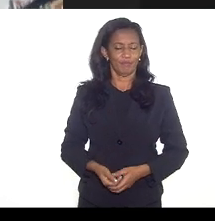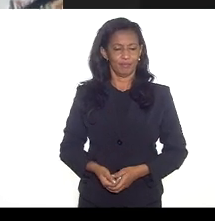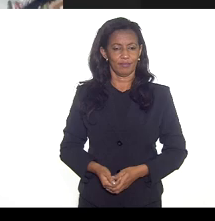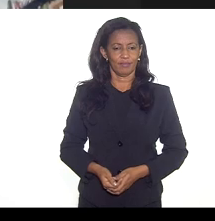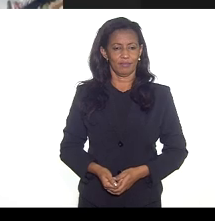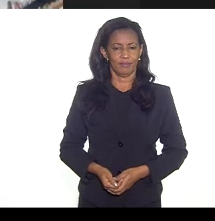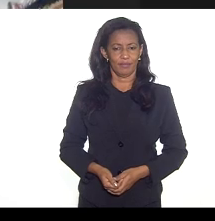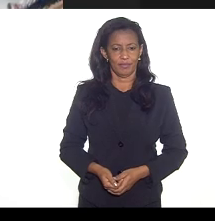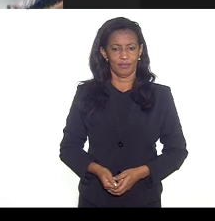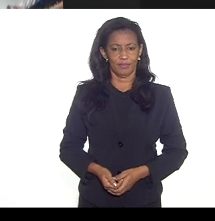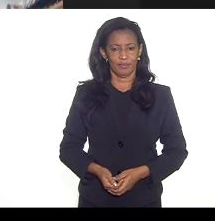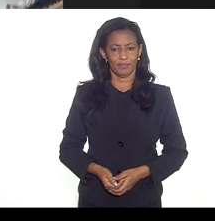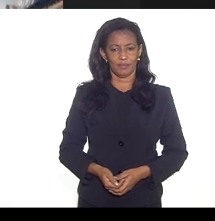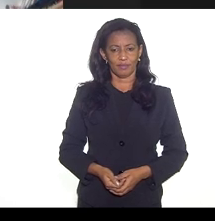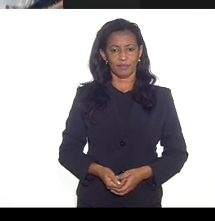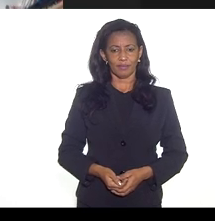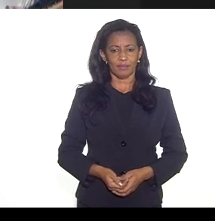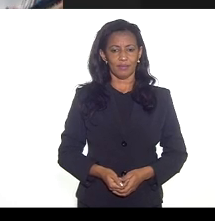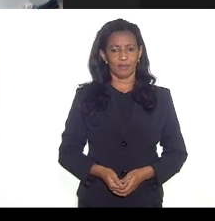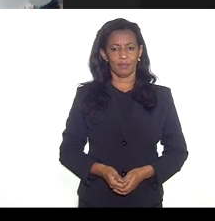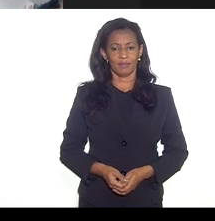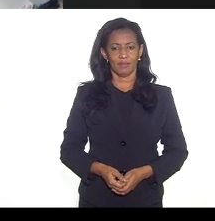gente.